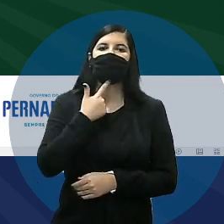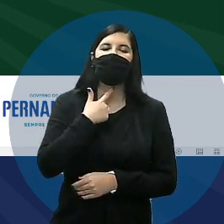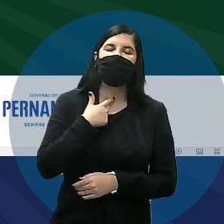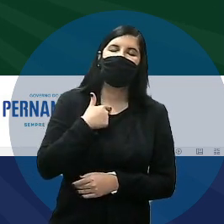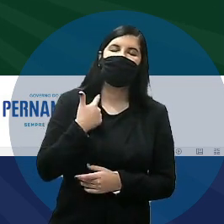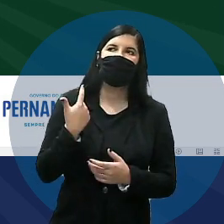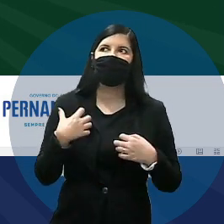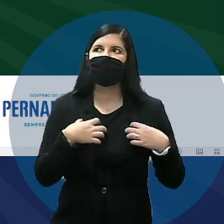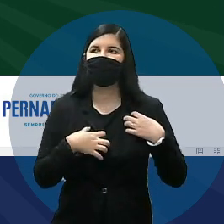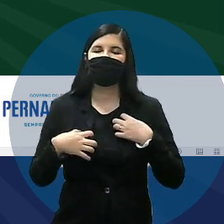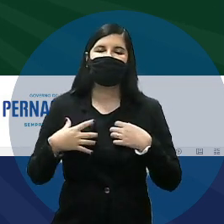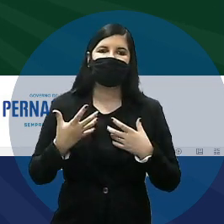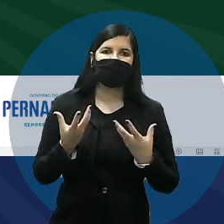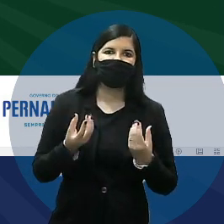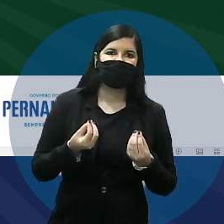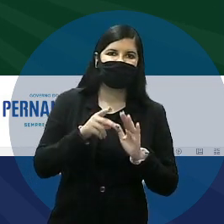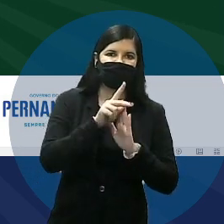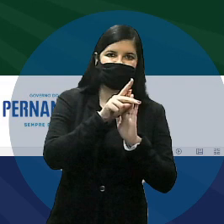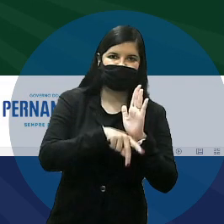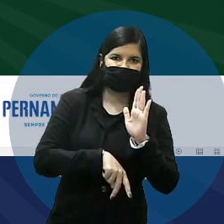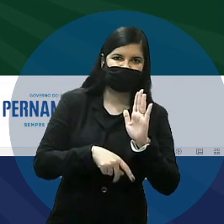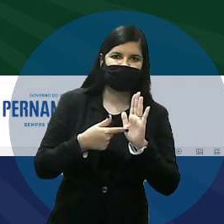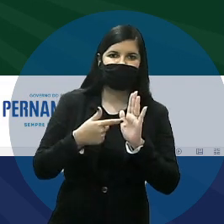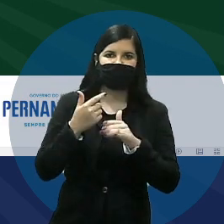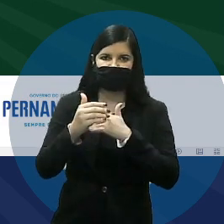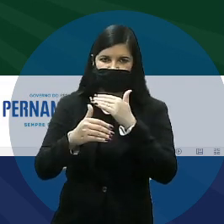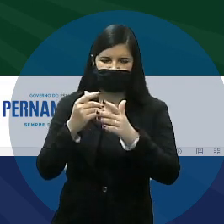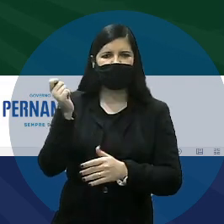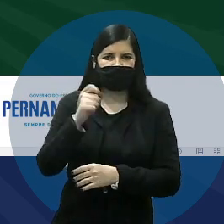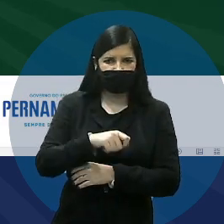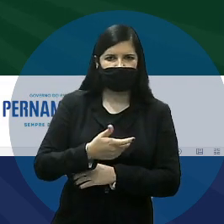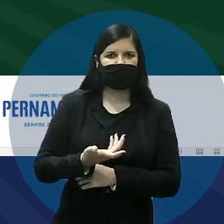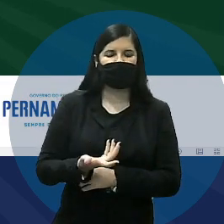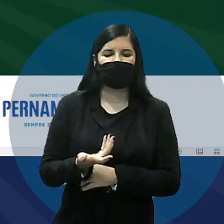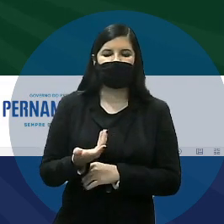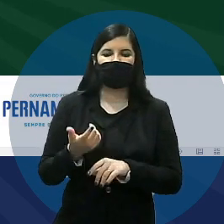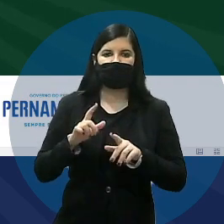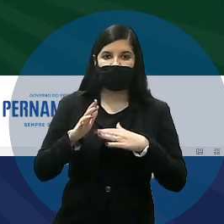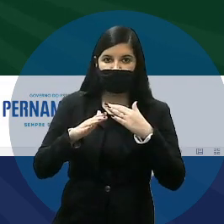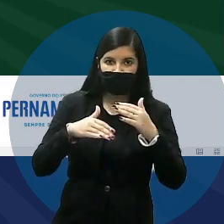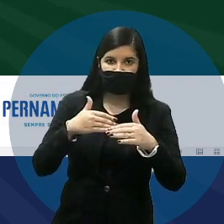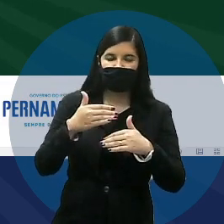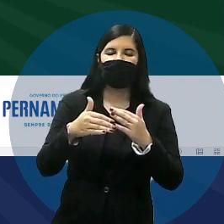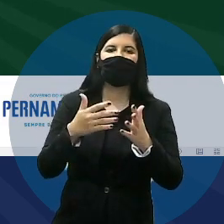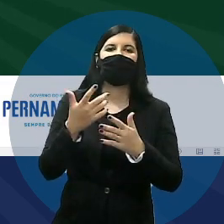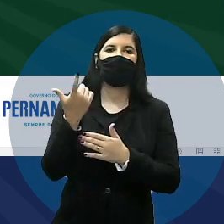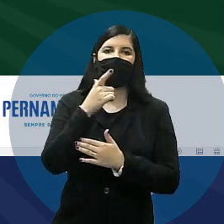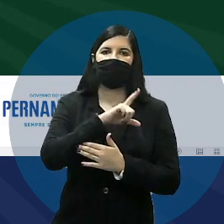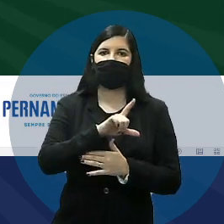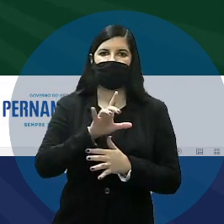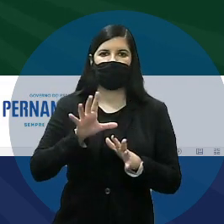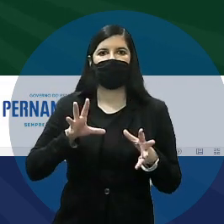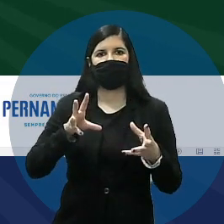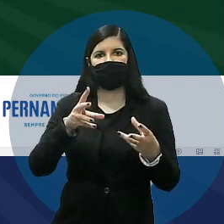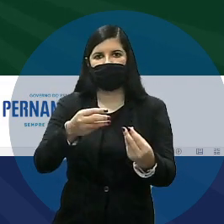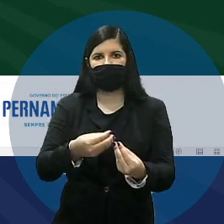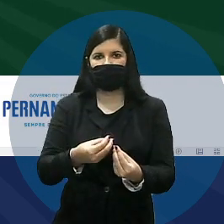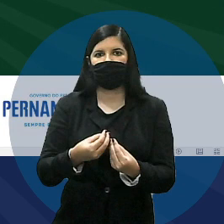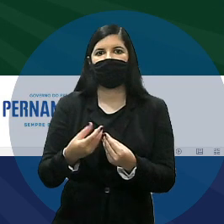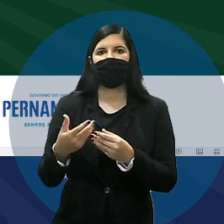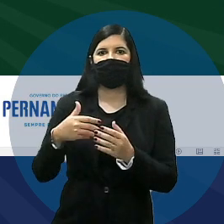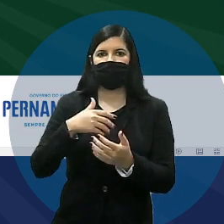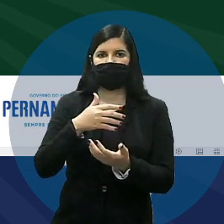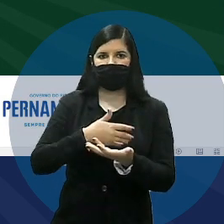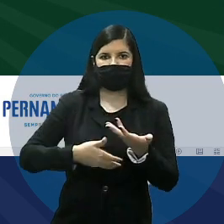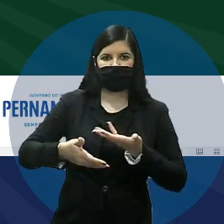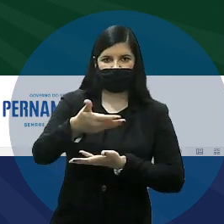olha, faz o projeto que a gente vai desenvolvendo. Então, a partir daí, a gente trouxe todo o envolvimento dessa